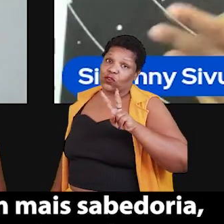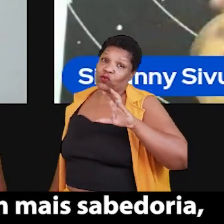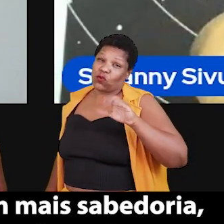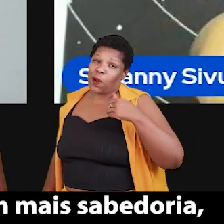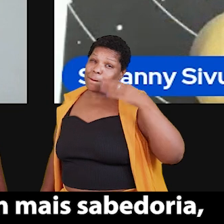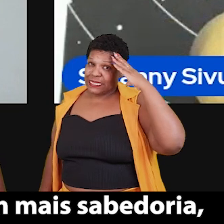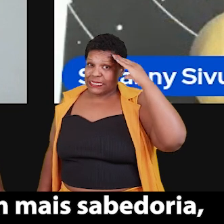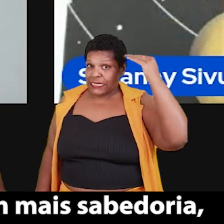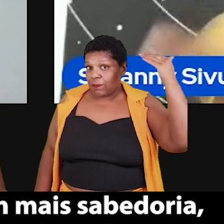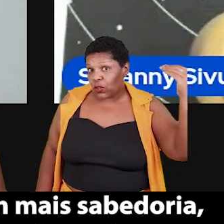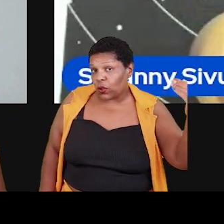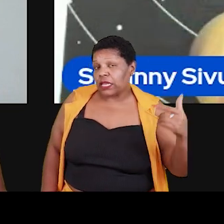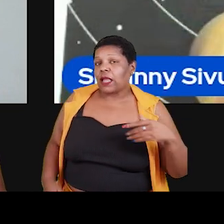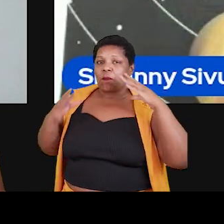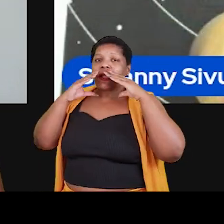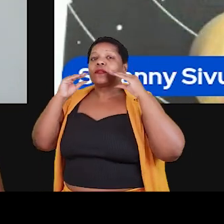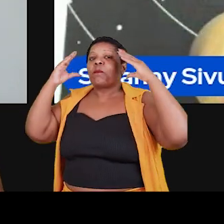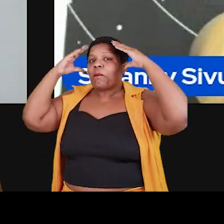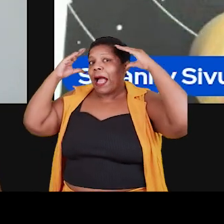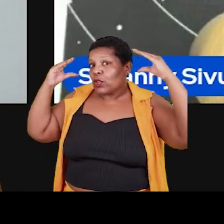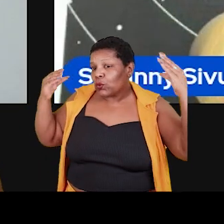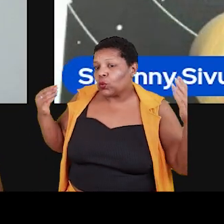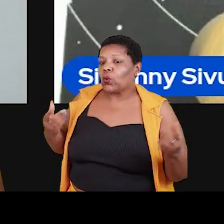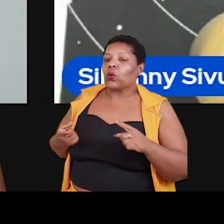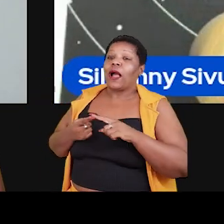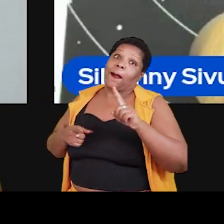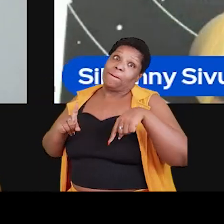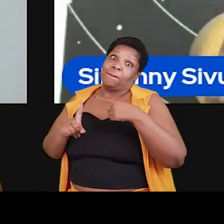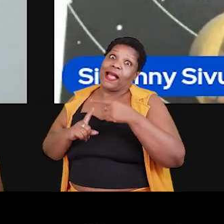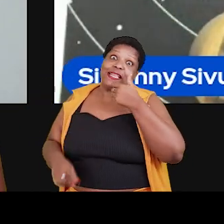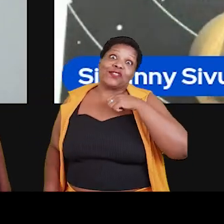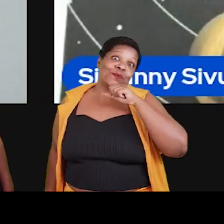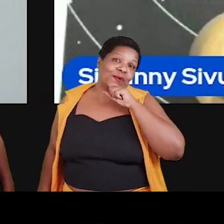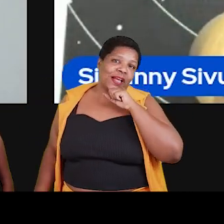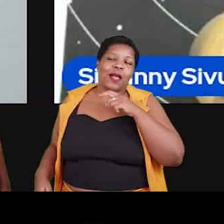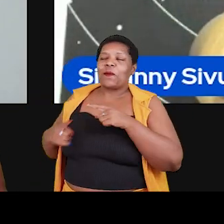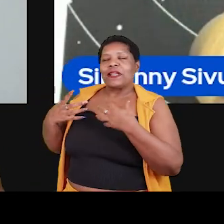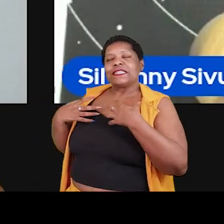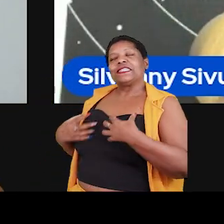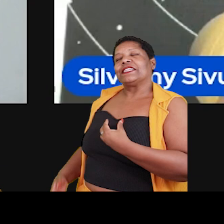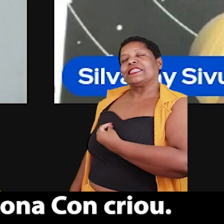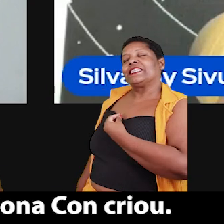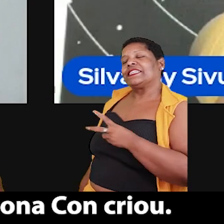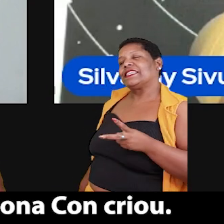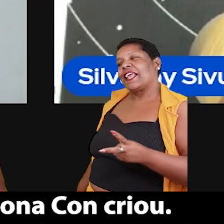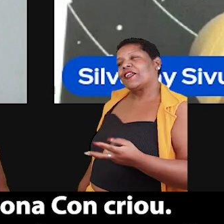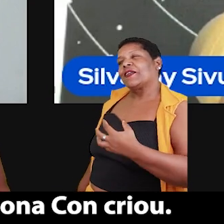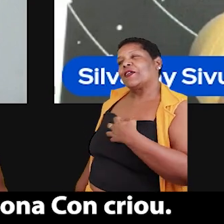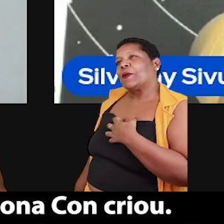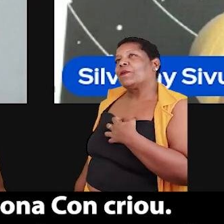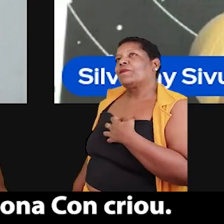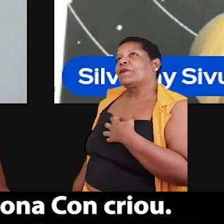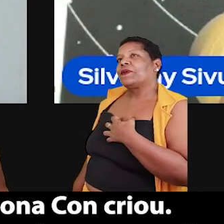sabedoria, talvez mais madura, mais mãe, mas a mesma Sivuca de sempre, que a Dona